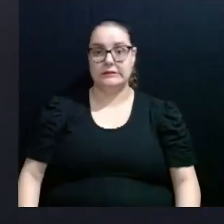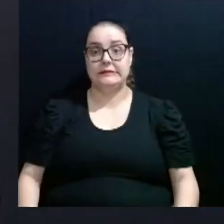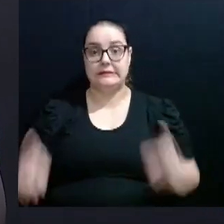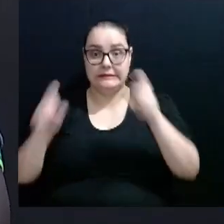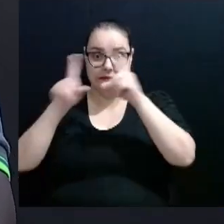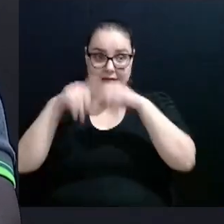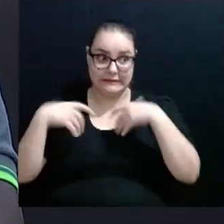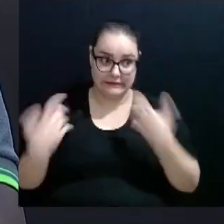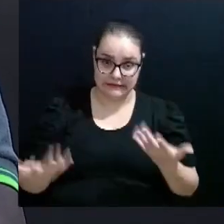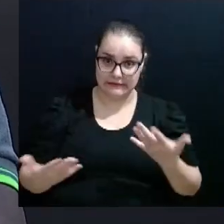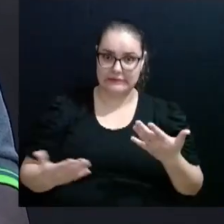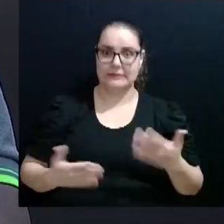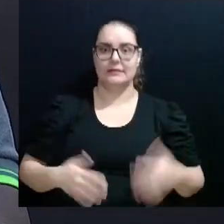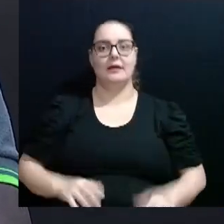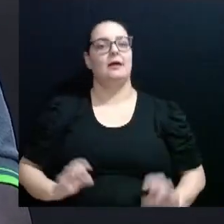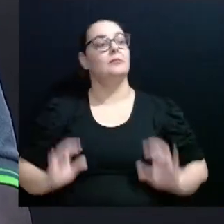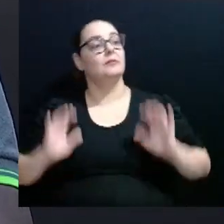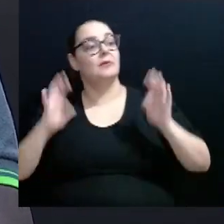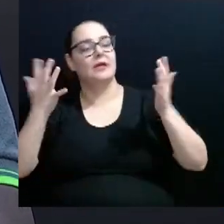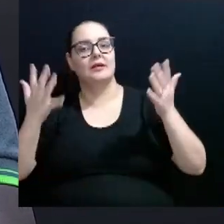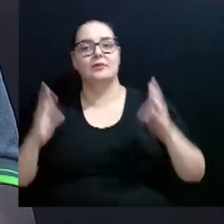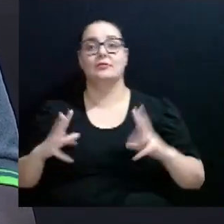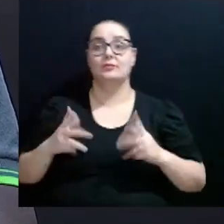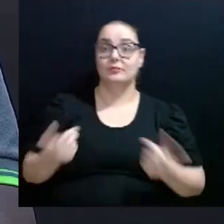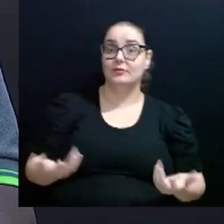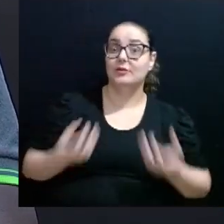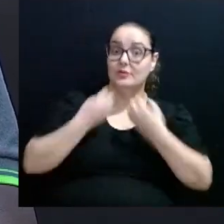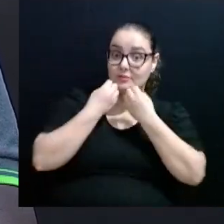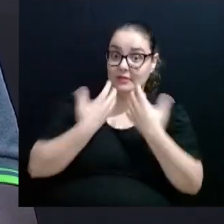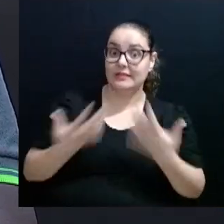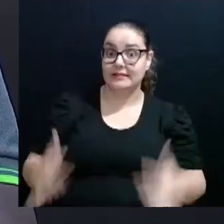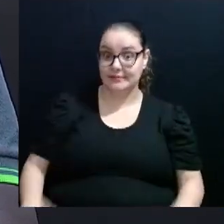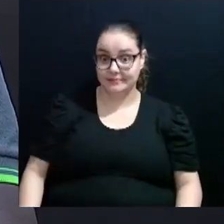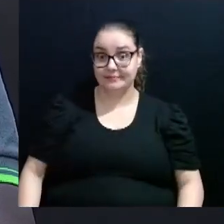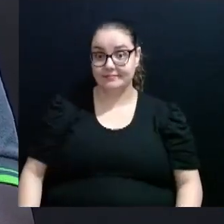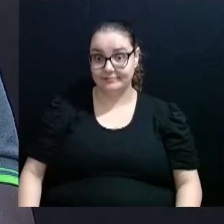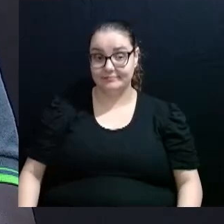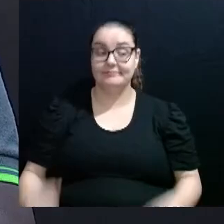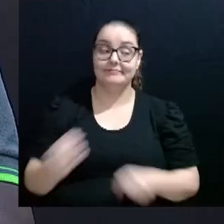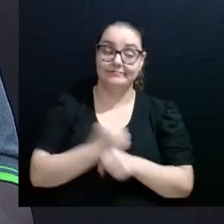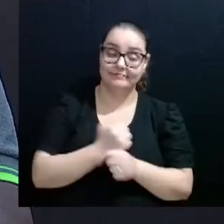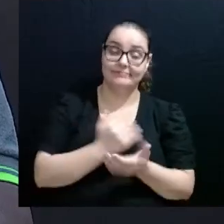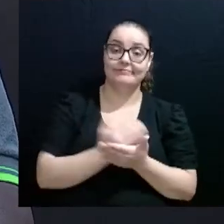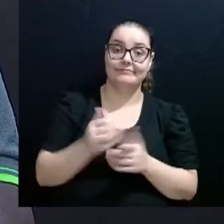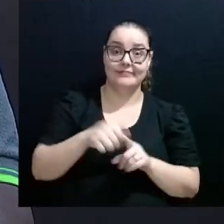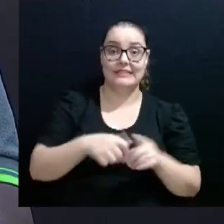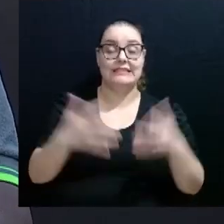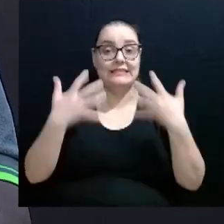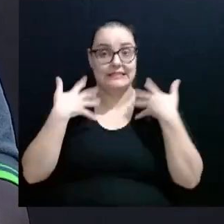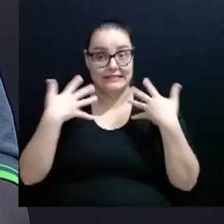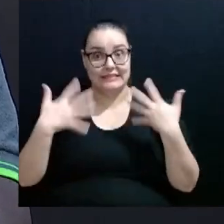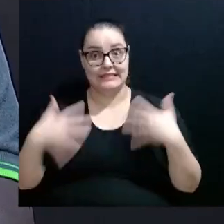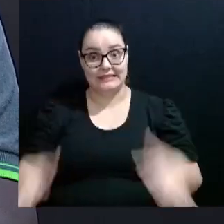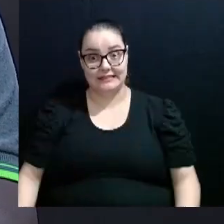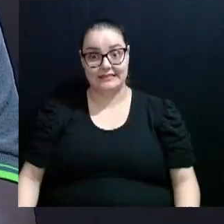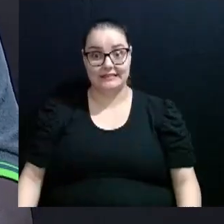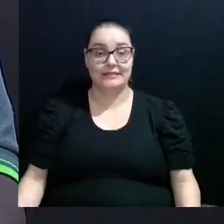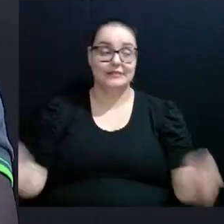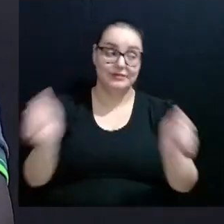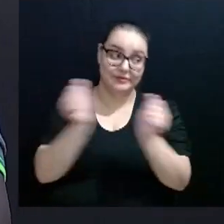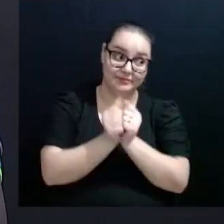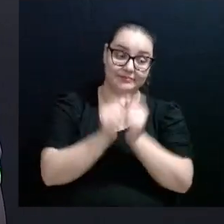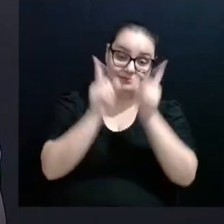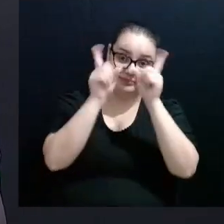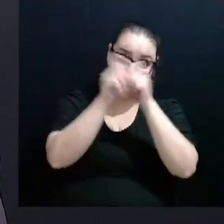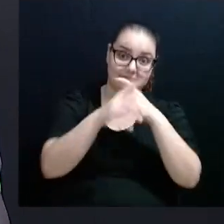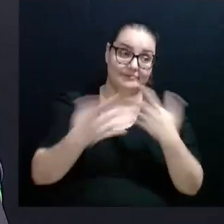pelas festas, foi tudo muito bom, mas o ano começa no mês de janeiro e com ele os desafios. E os